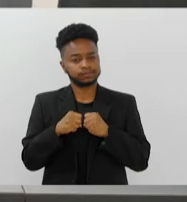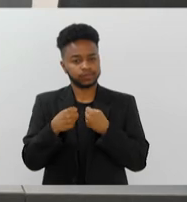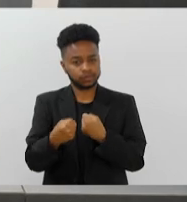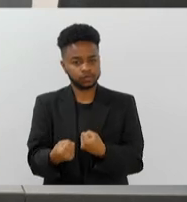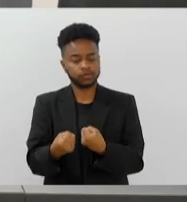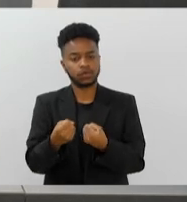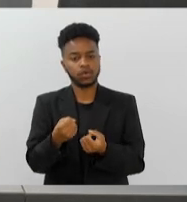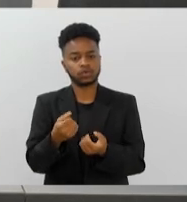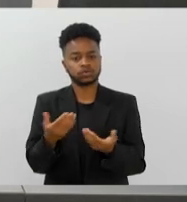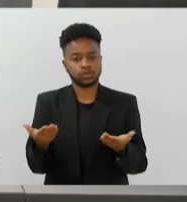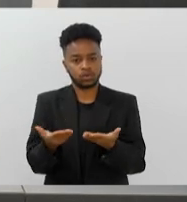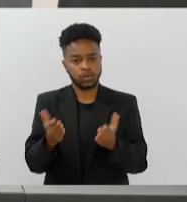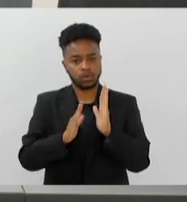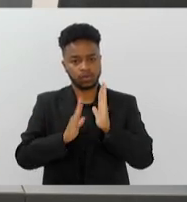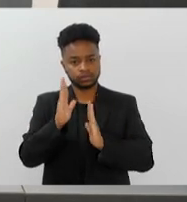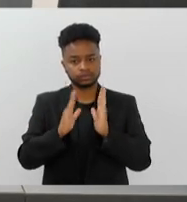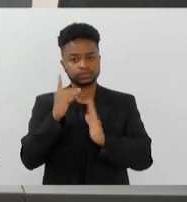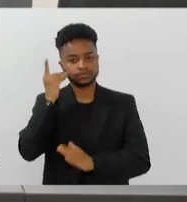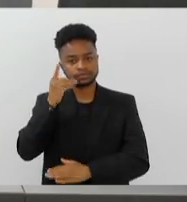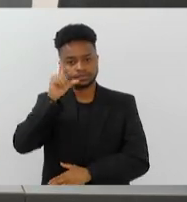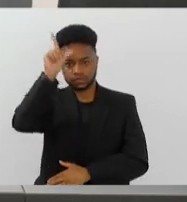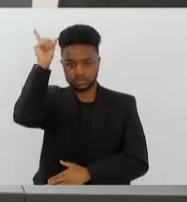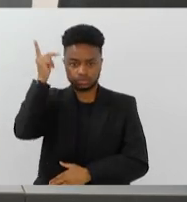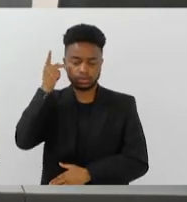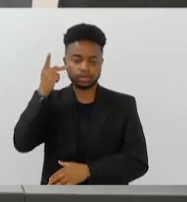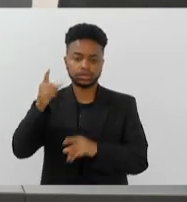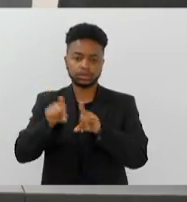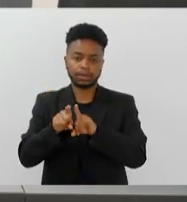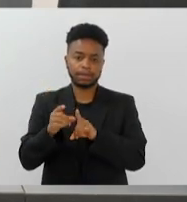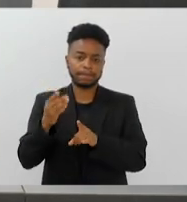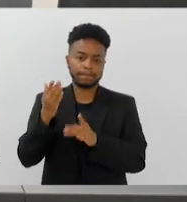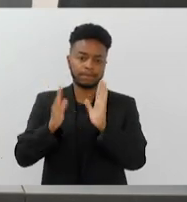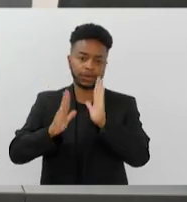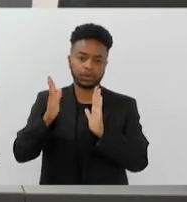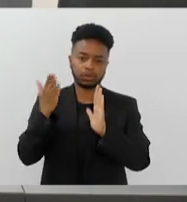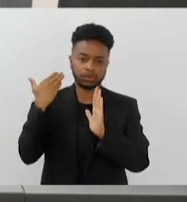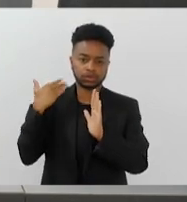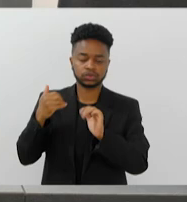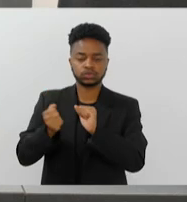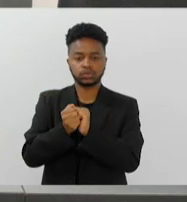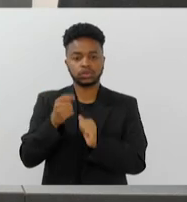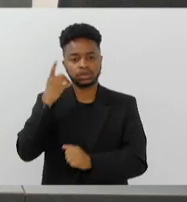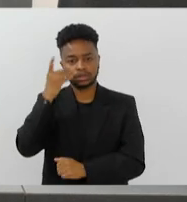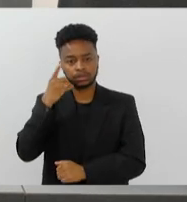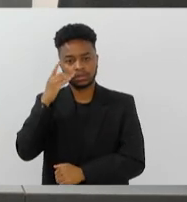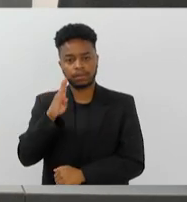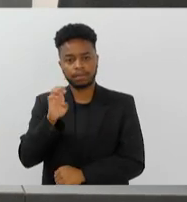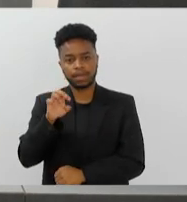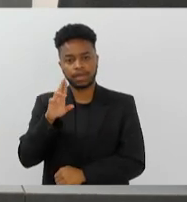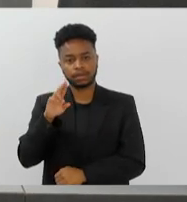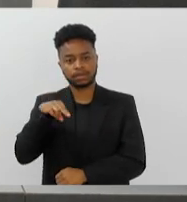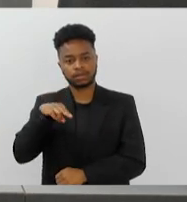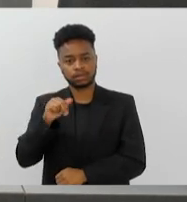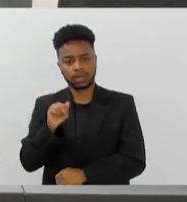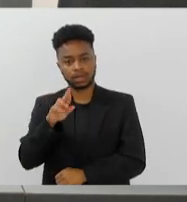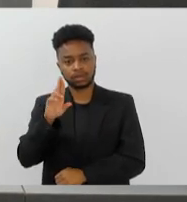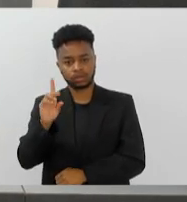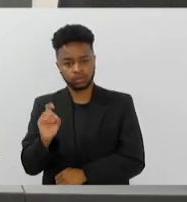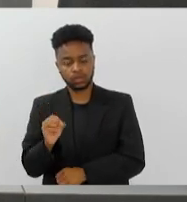temos feito, o deputado Luiz Paulo, da legislatura passada, do lado do deputado subtenente Bernardo,